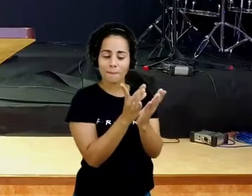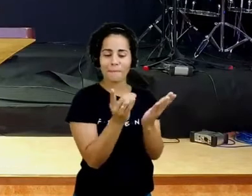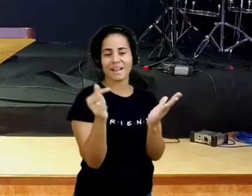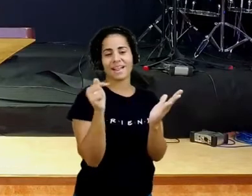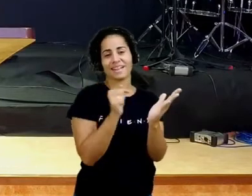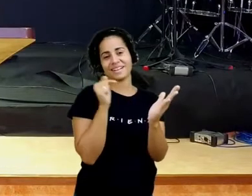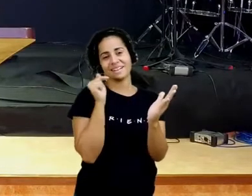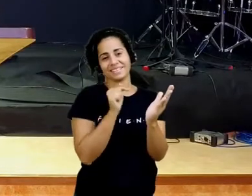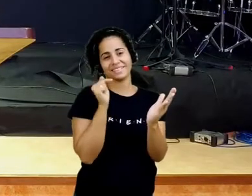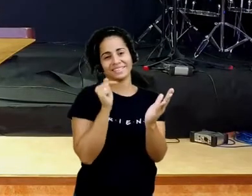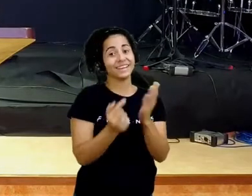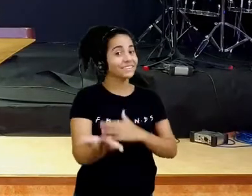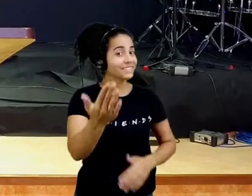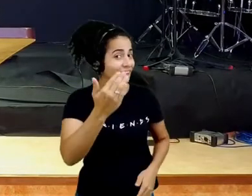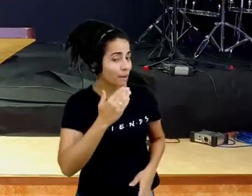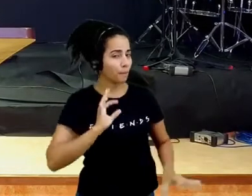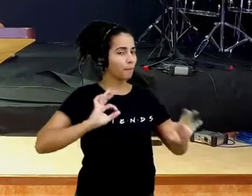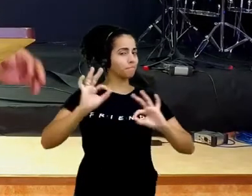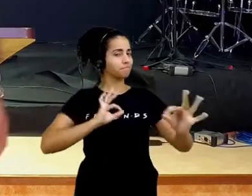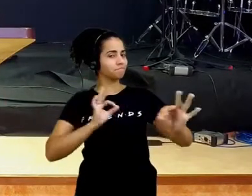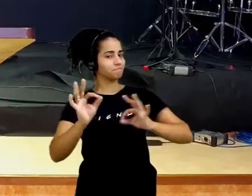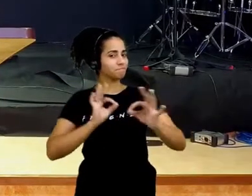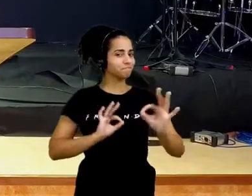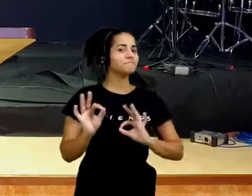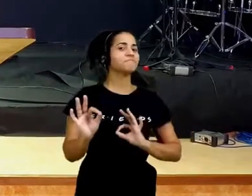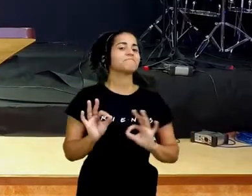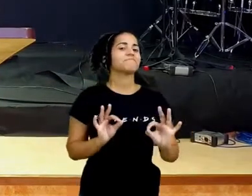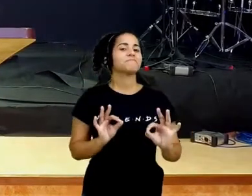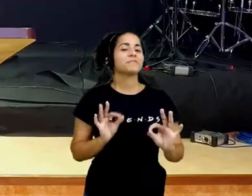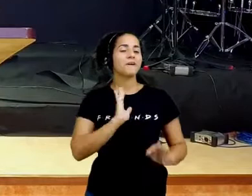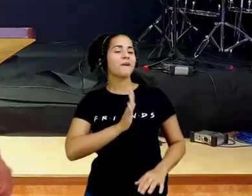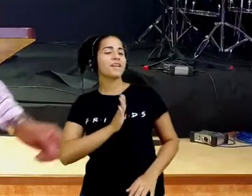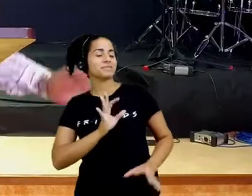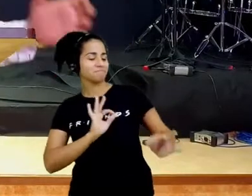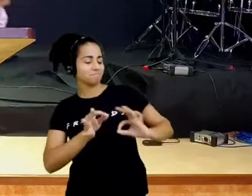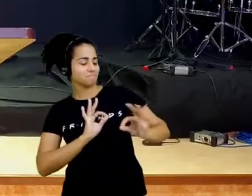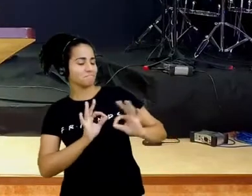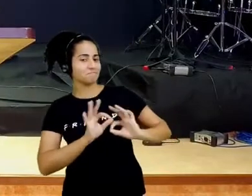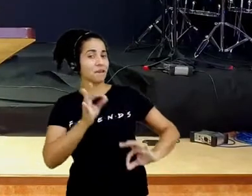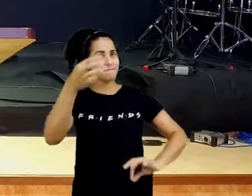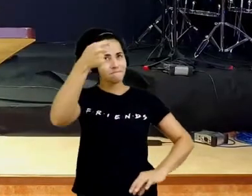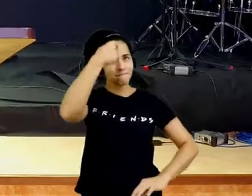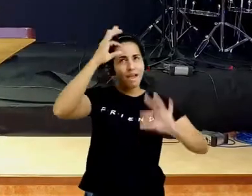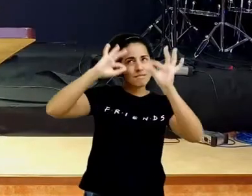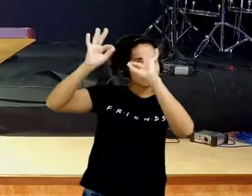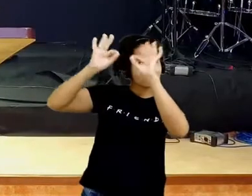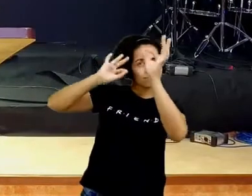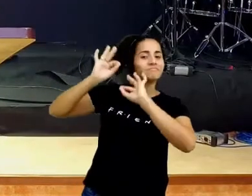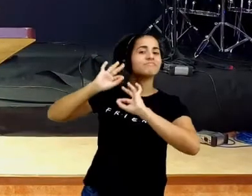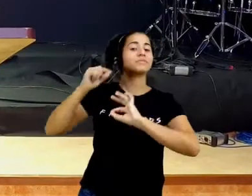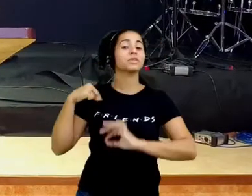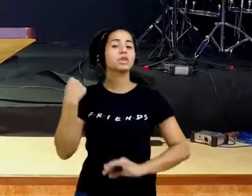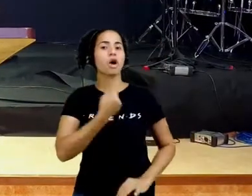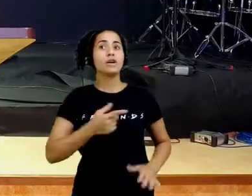Senhor. Vamos nos preparar, vamos preparar nossos corações, nossas mentes, vamos